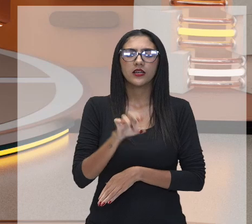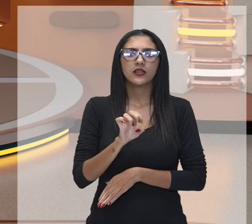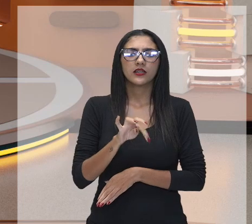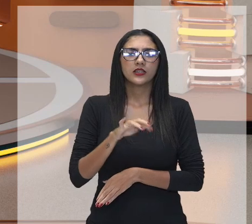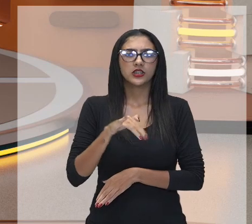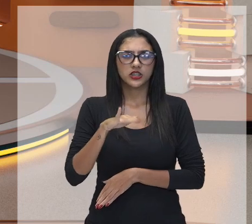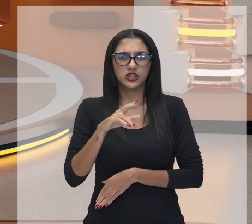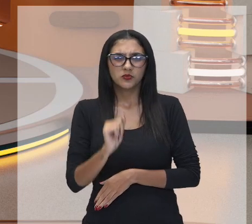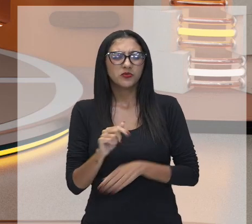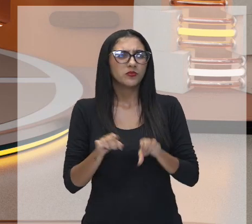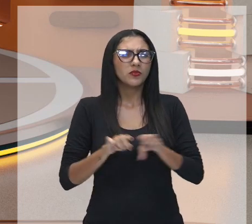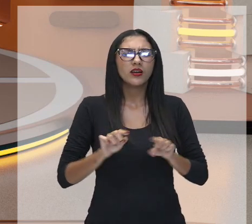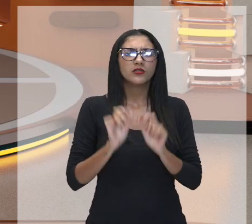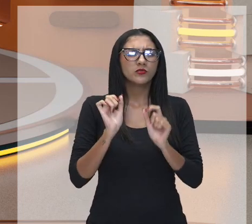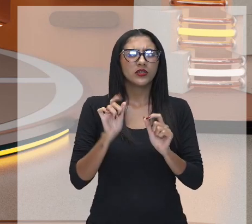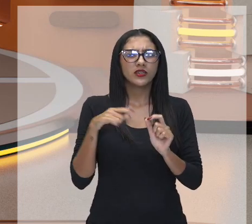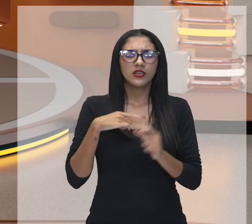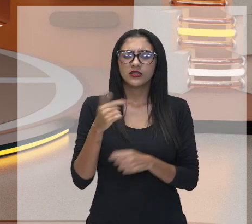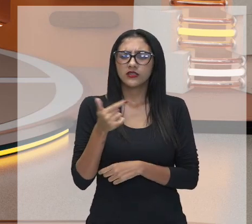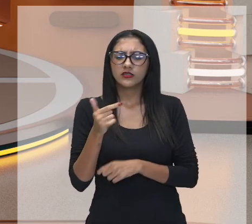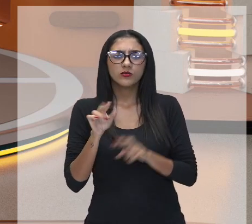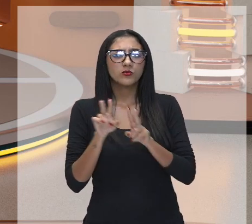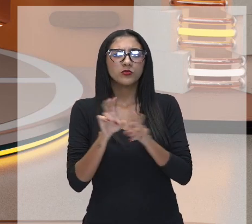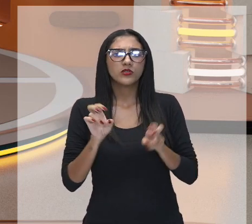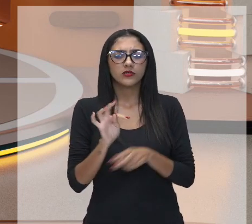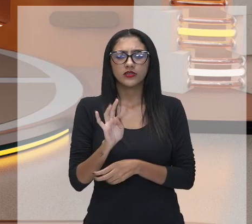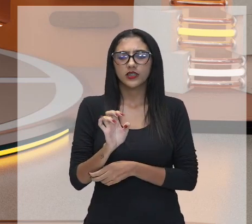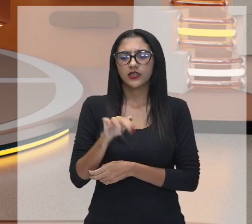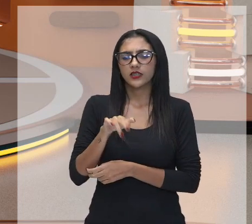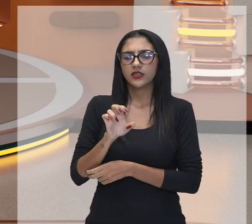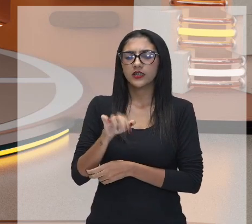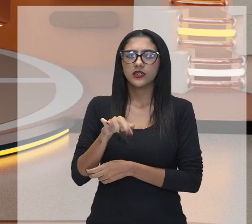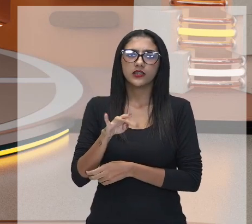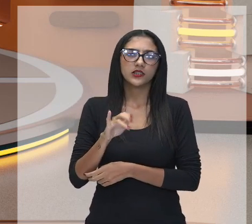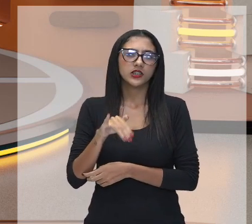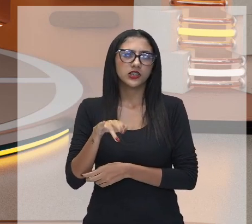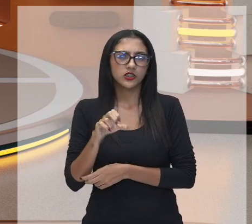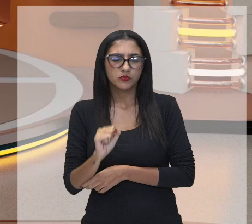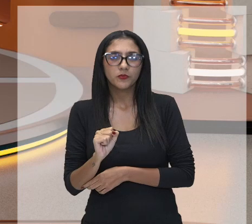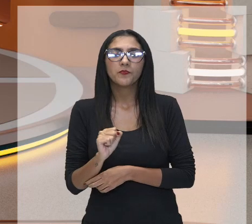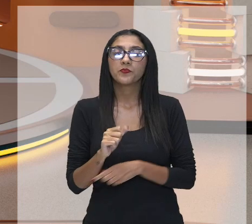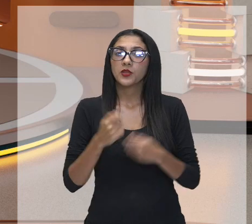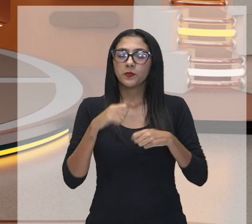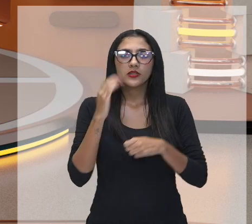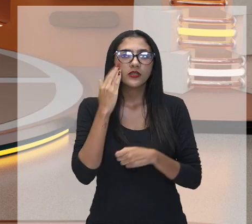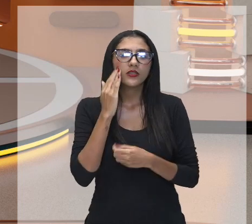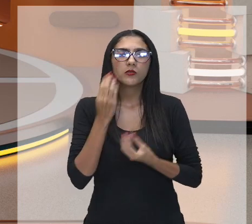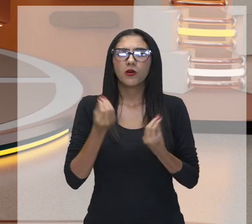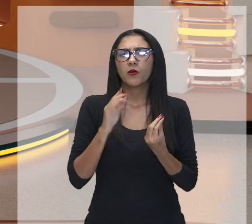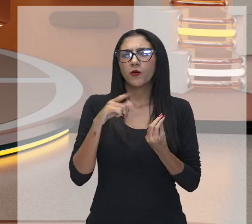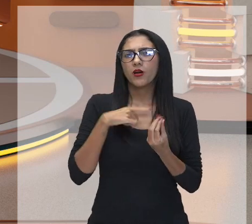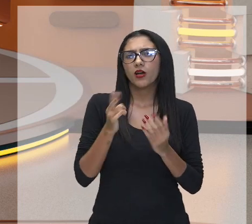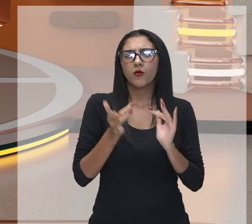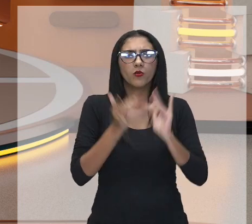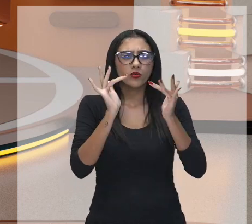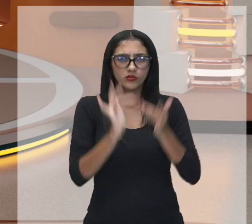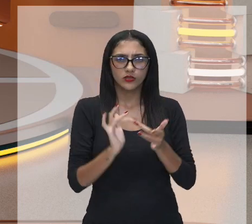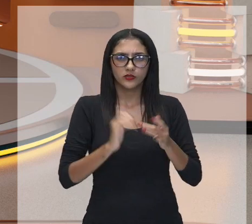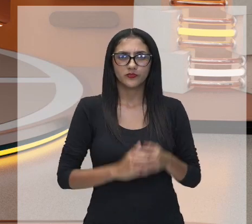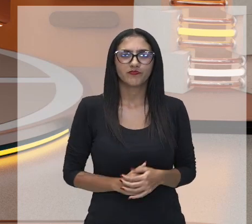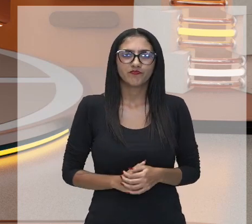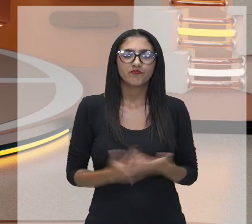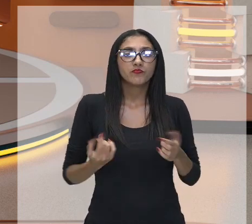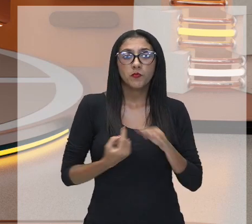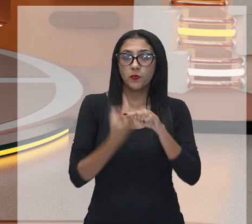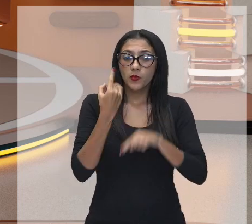foi o tenentismo? Para nós entendermos o que é o tenentismo, temos que saber em que contexto ele está inserido. Então, durante a República